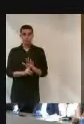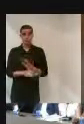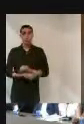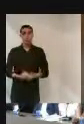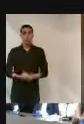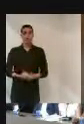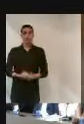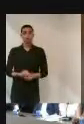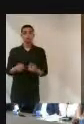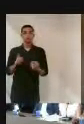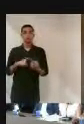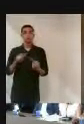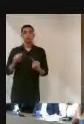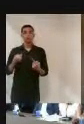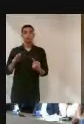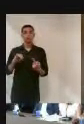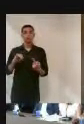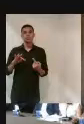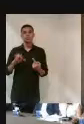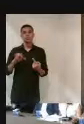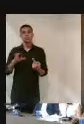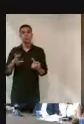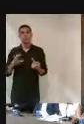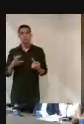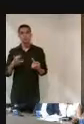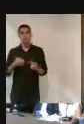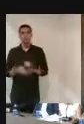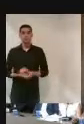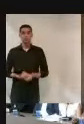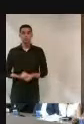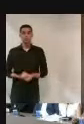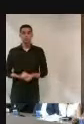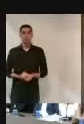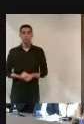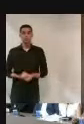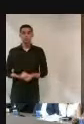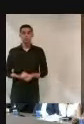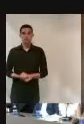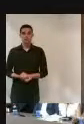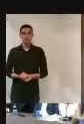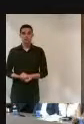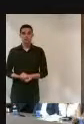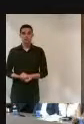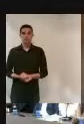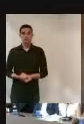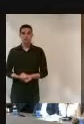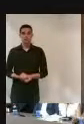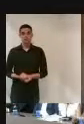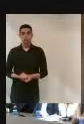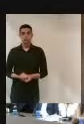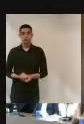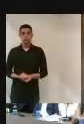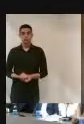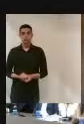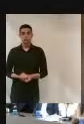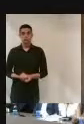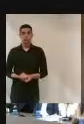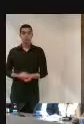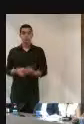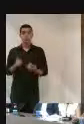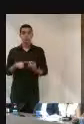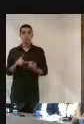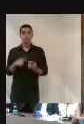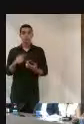ela é realizadora do programa de Amor para o Futuro, enquanto as outras 2 associações são parceiras. Termo de cooperação com as